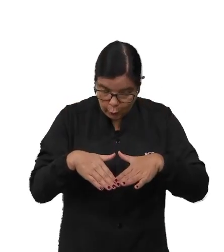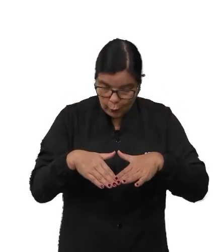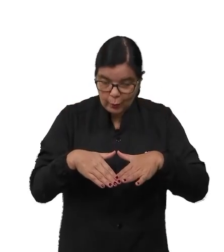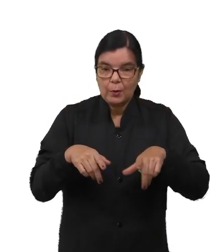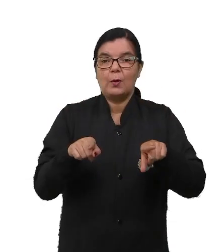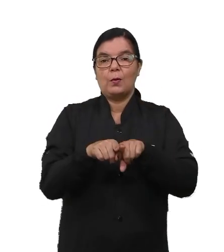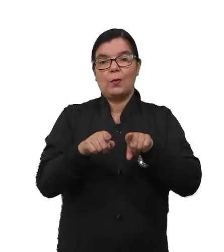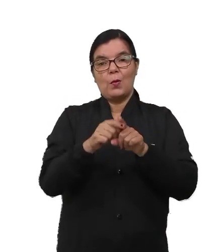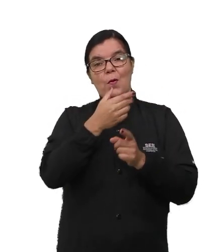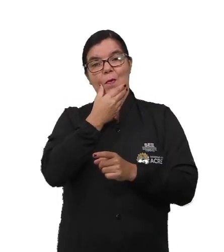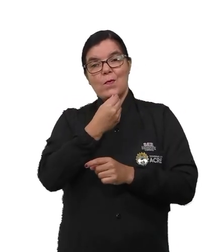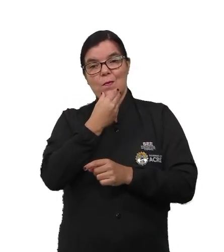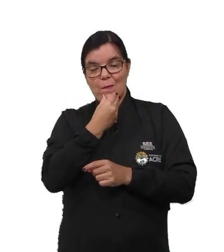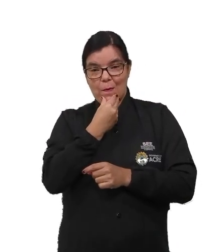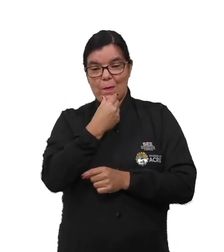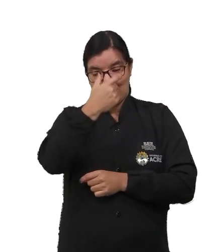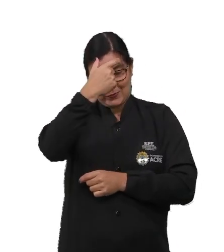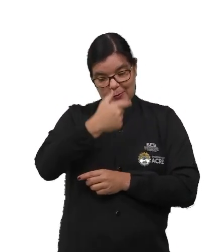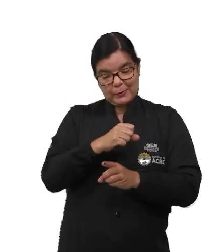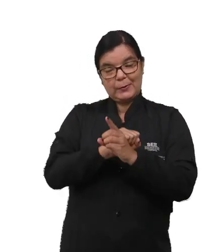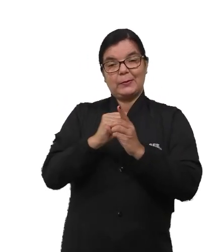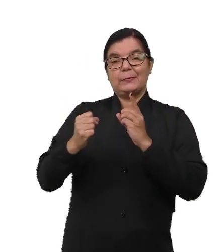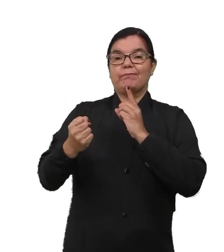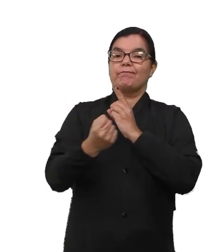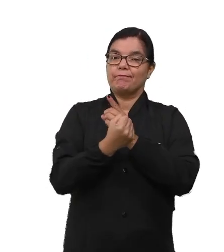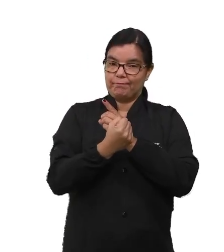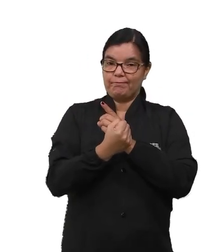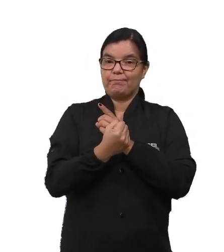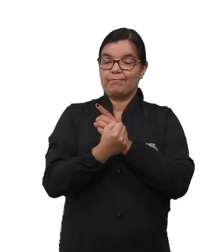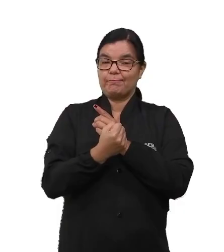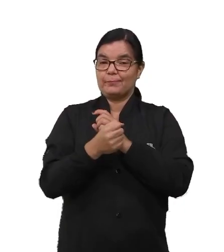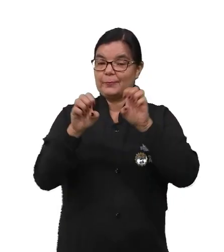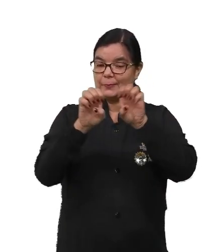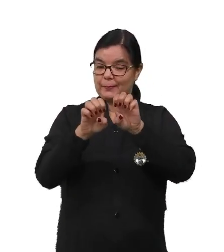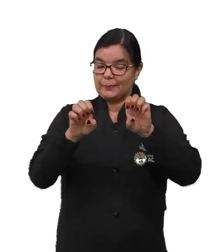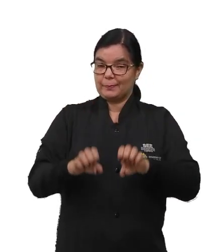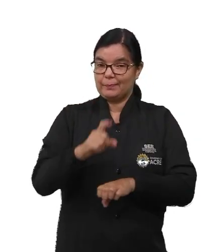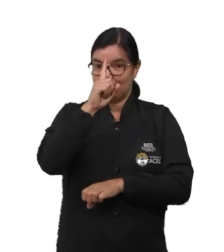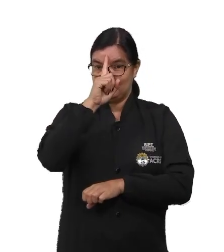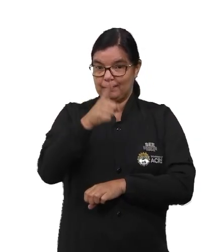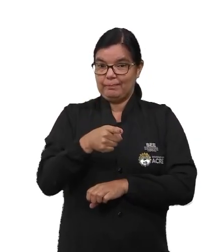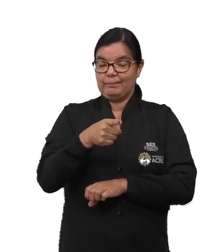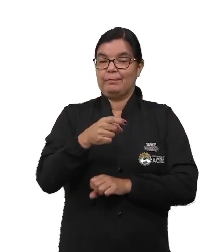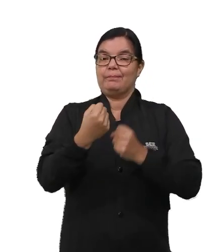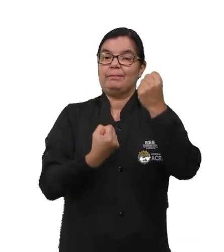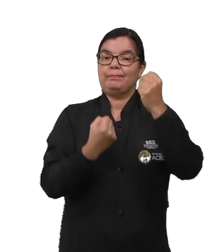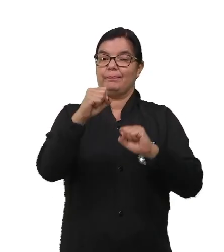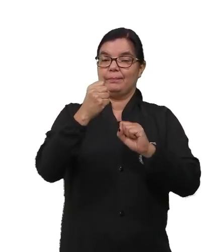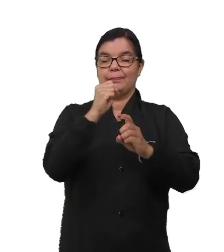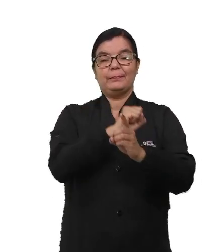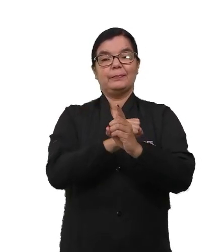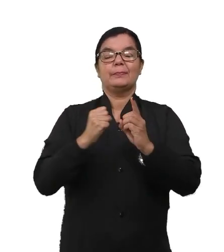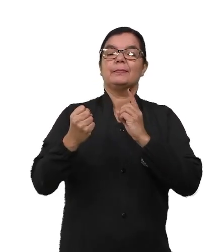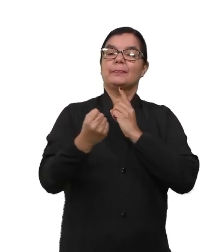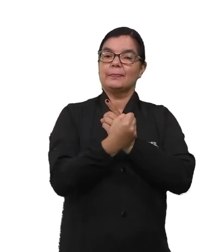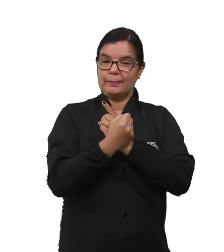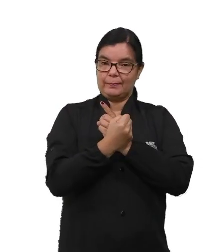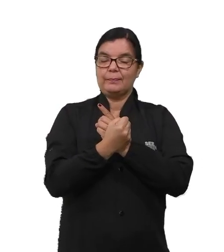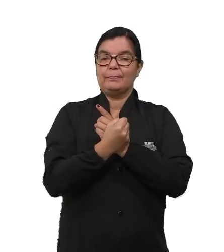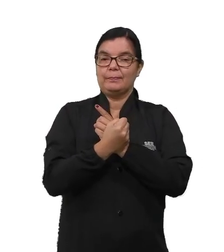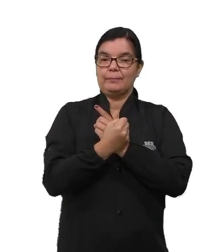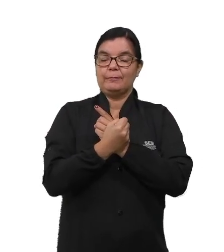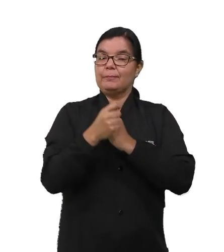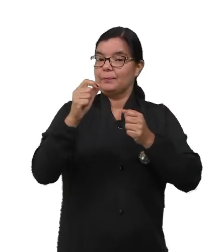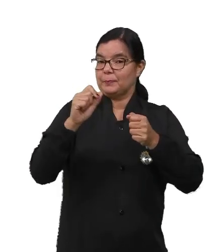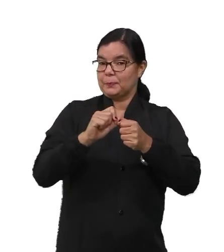humano, do homem enquanto ser social, à estrutura dominante existente na sociedade, que é a do modo